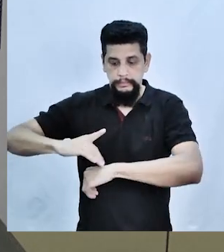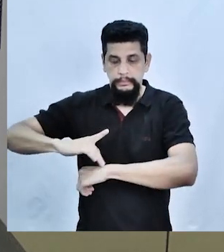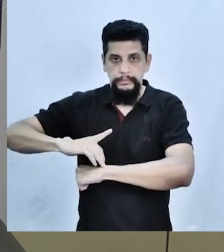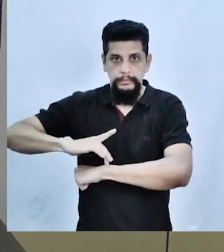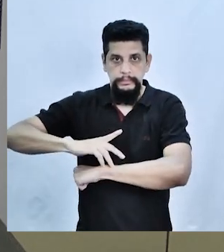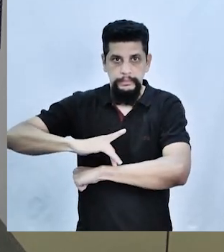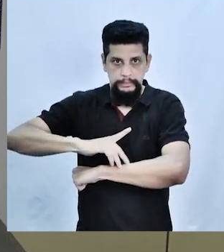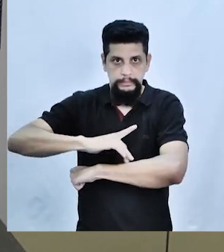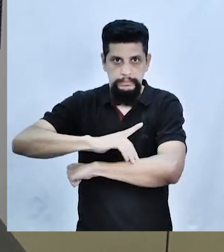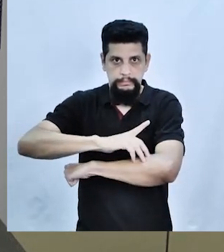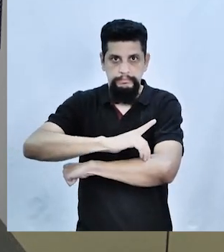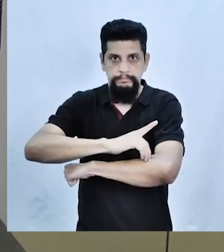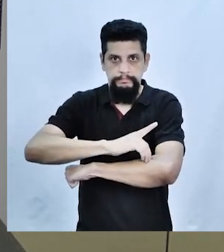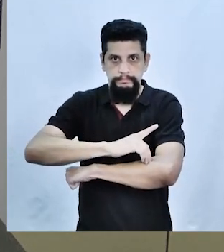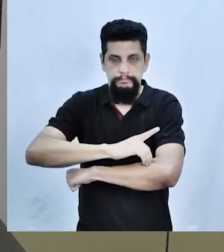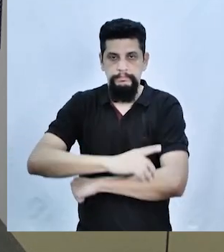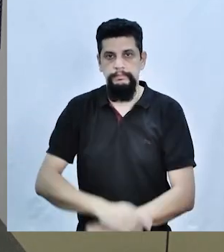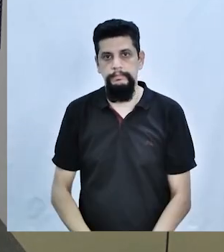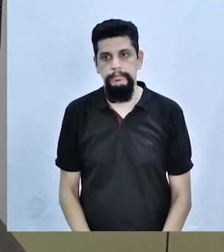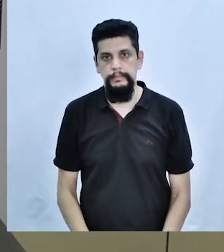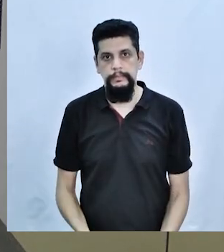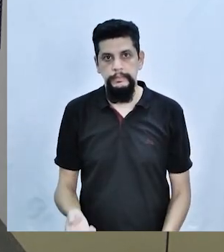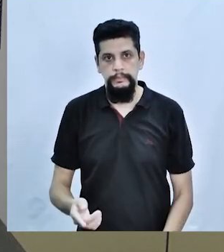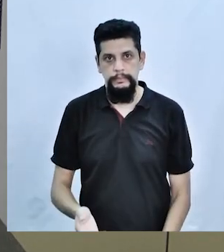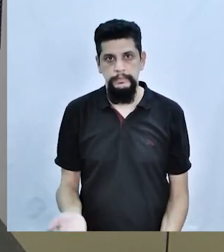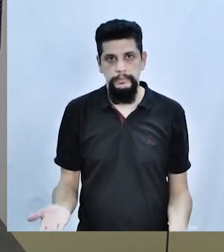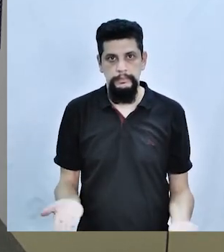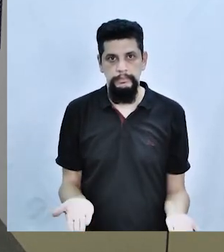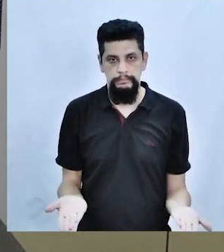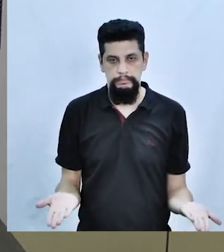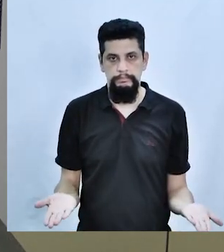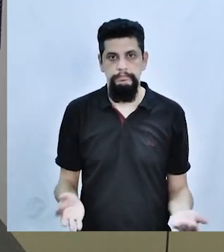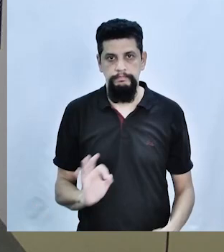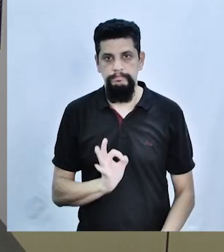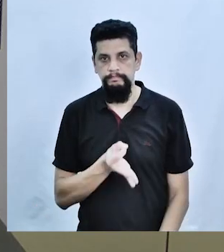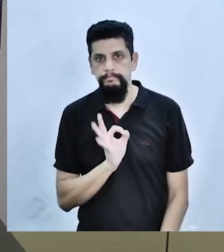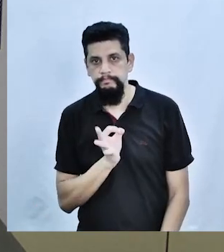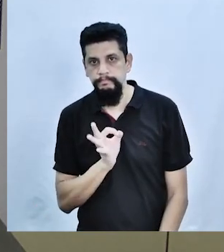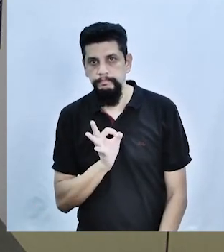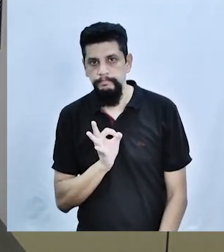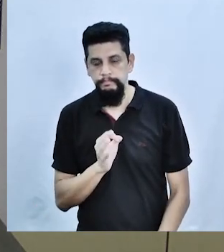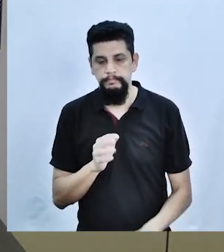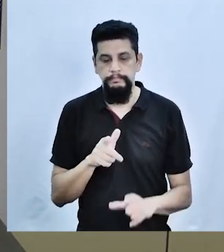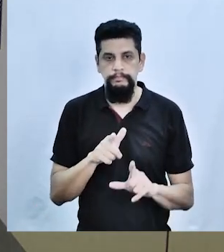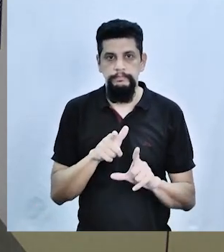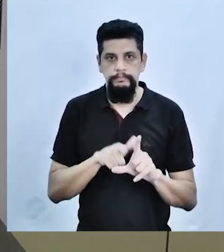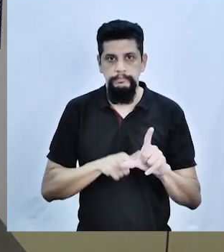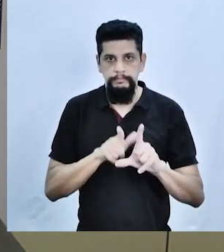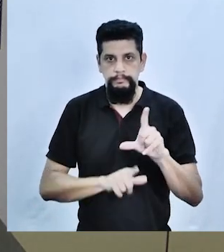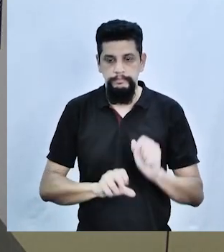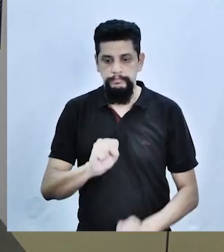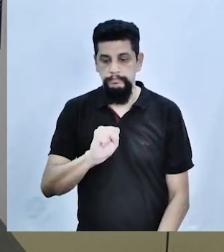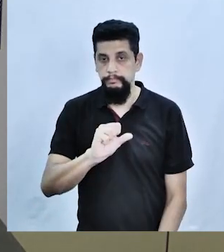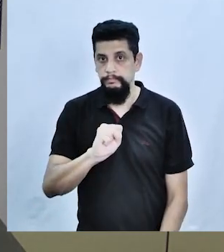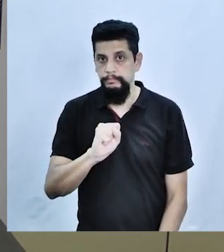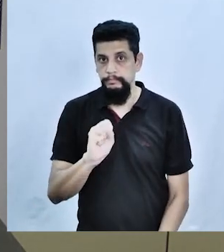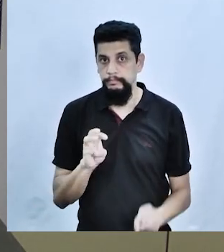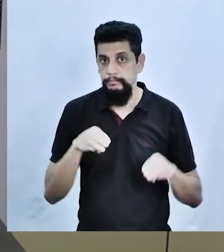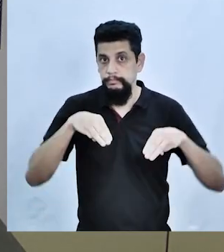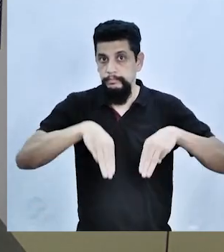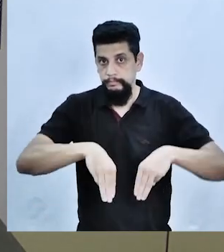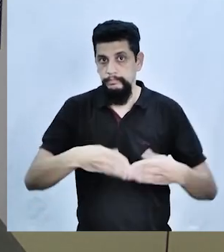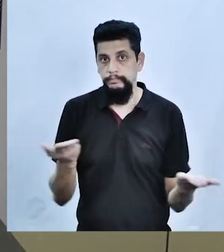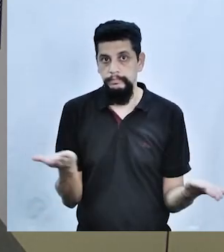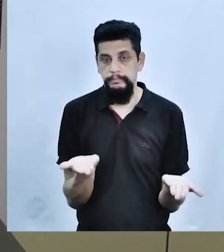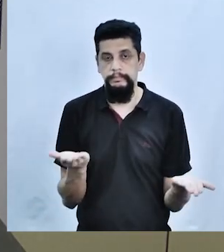Dinossauros. São vários, né? São mais de um dinossauro. Uhum. Então, nós falamos dinossauros. É isso aí. Com um S no final. E